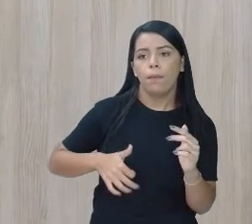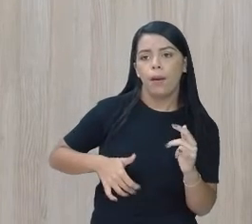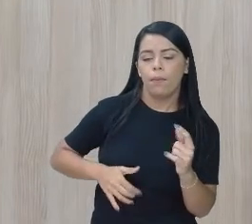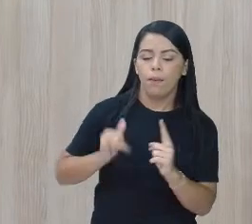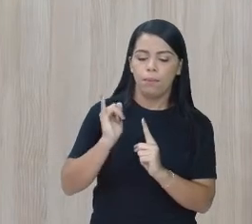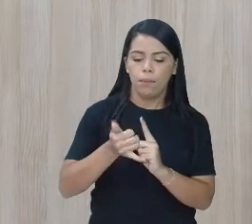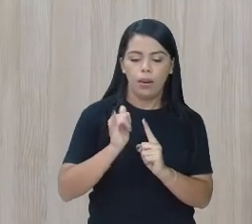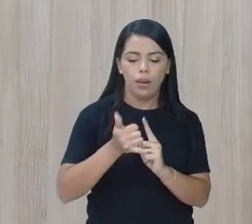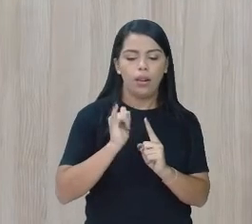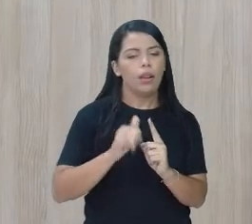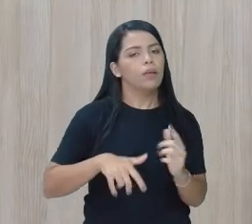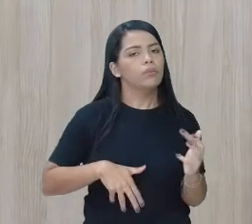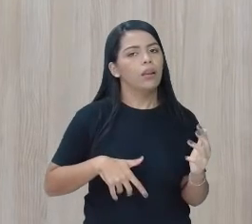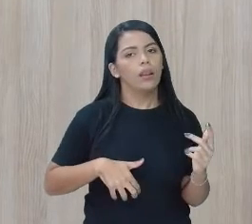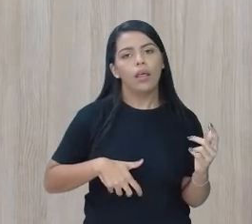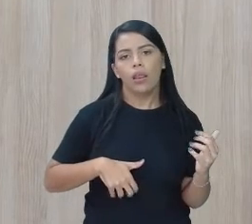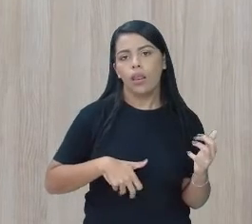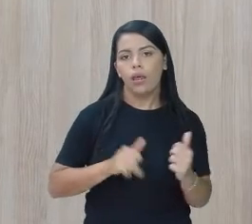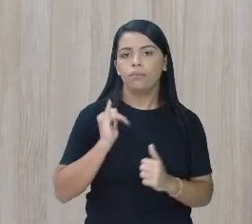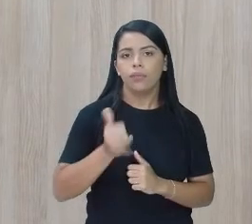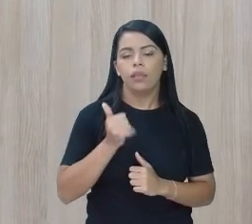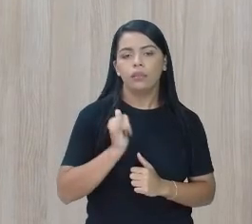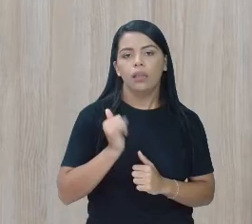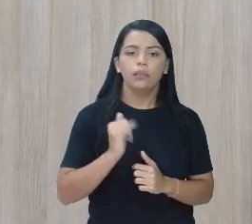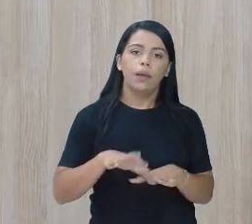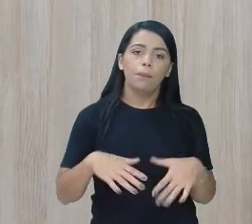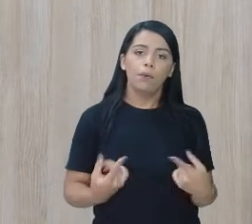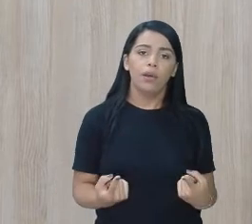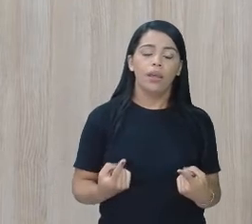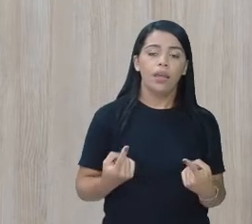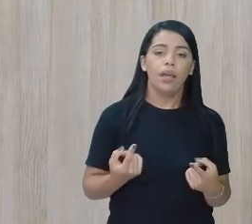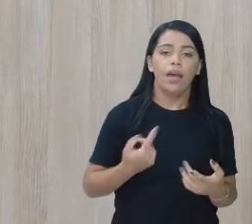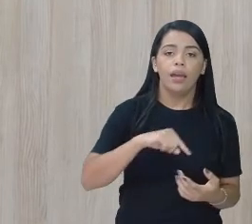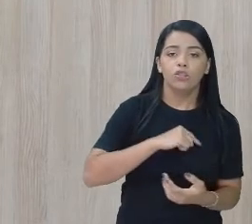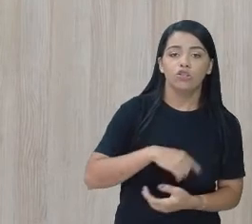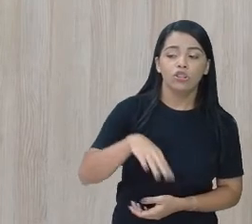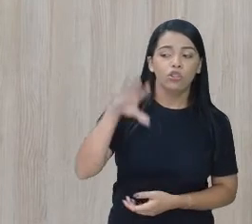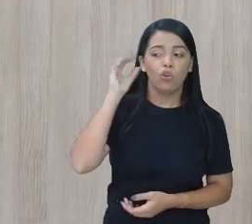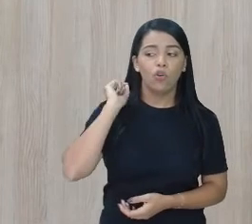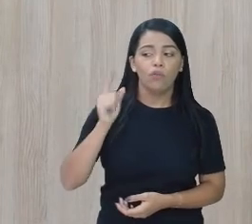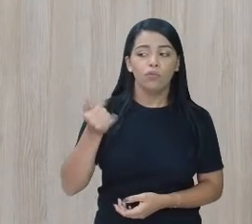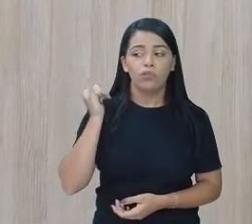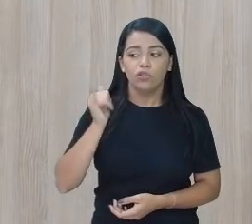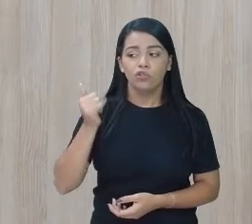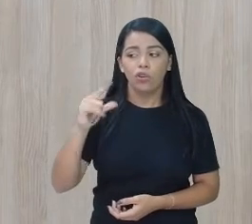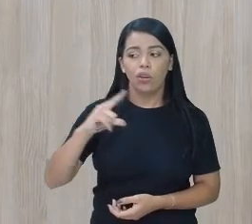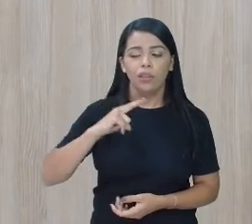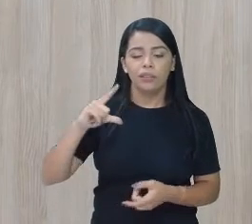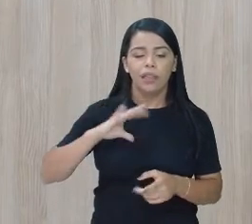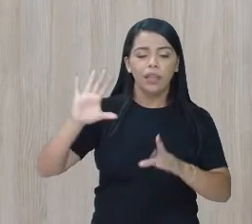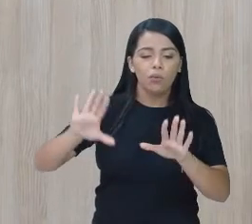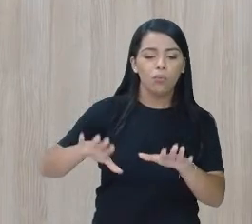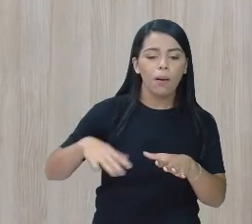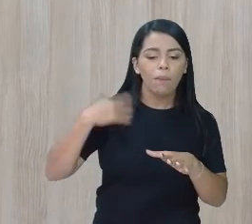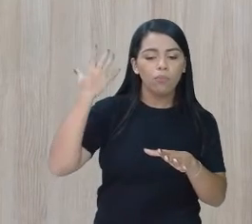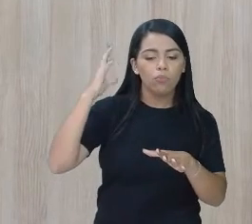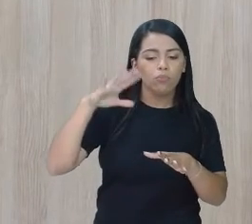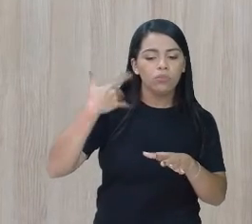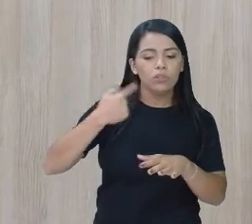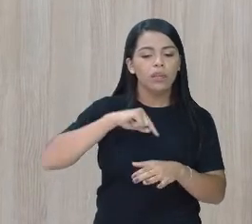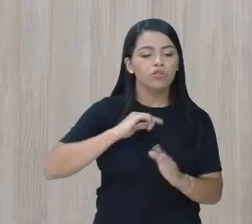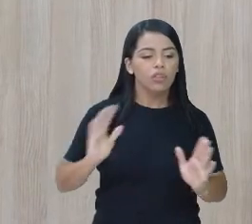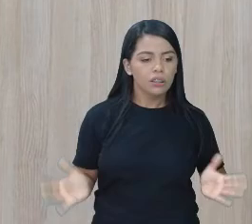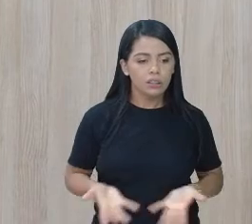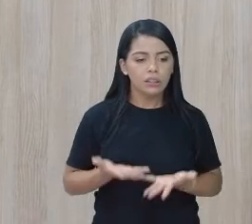gente sempre se entusiasma mais, né? Quando a gente escuta uma história e há um pano de fundo por trás, ou seja, há uma música